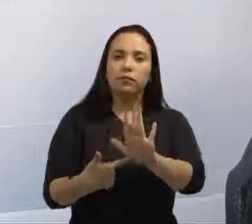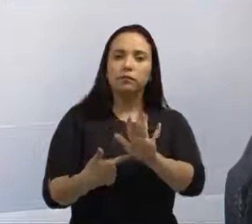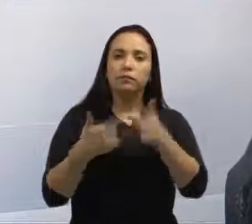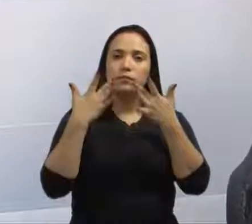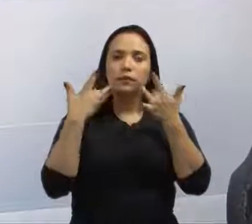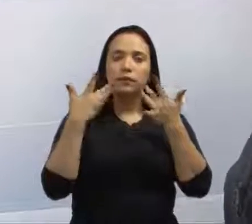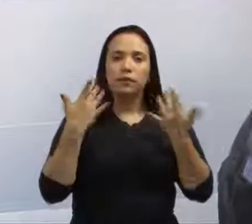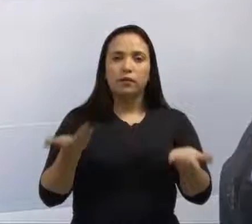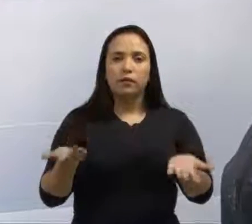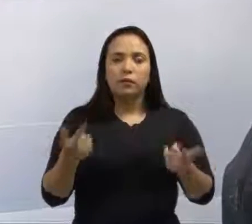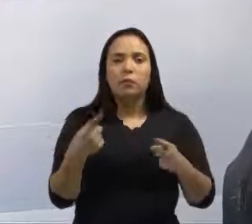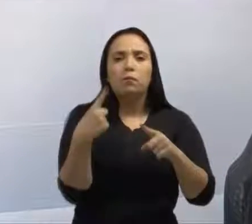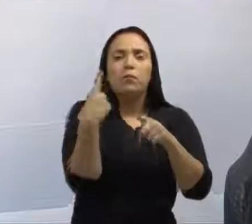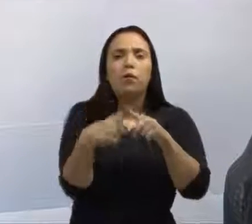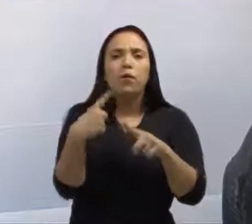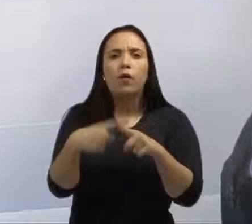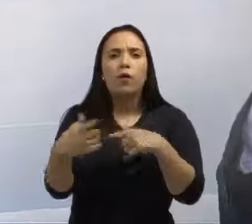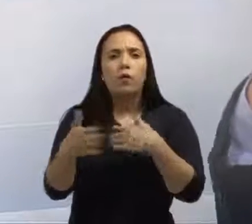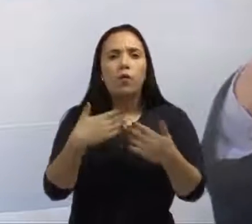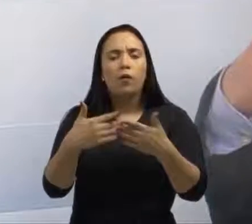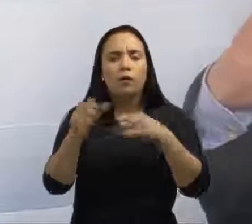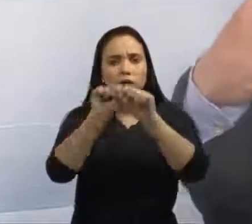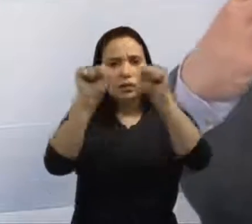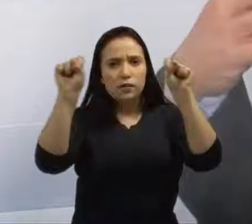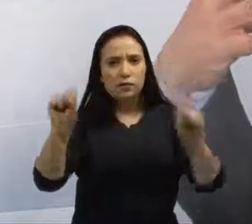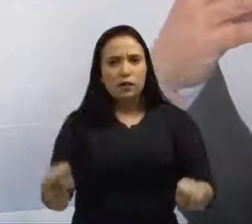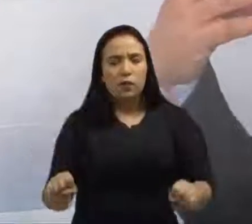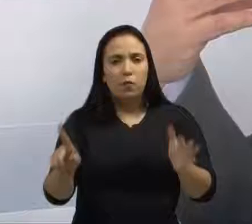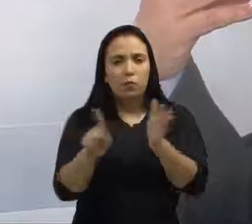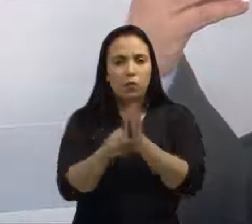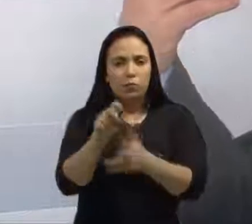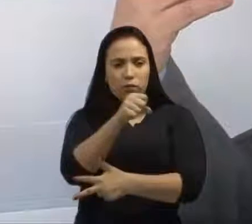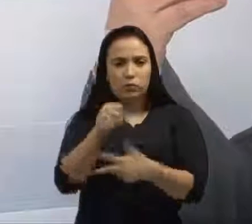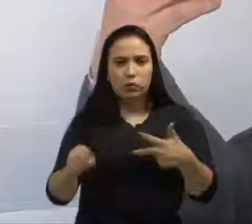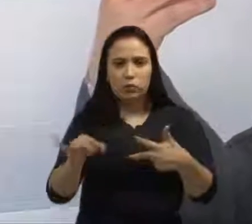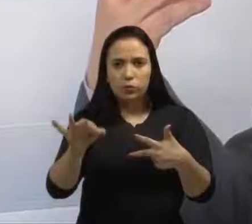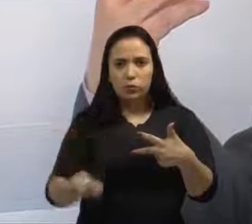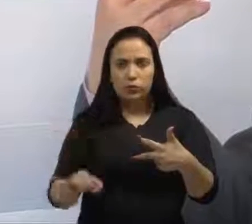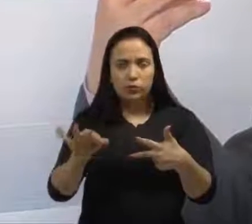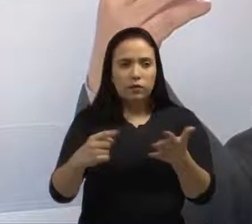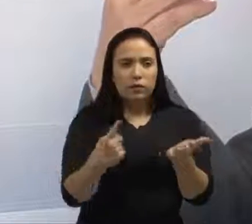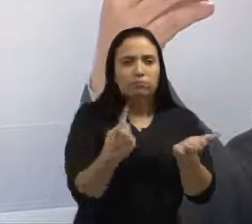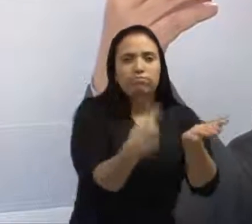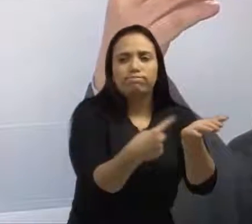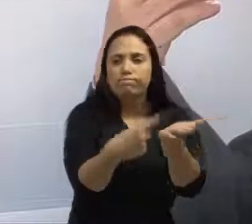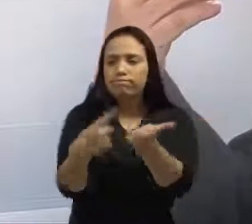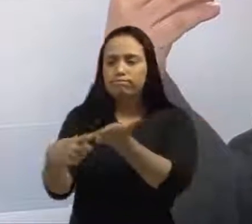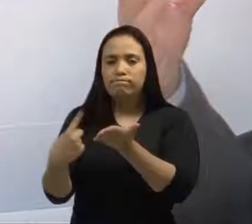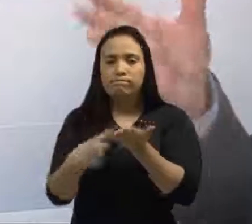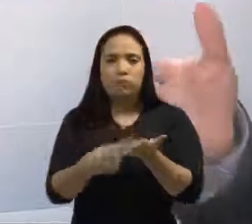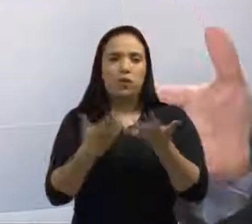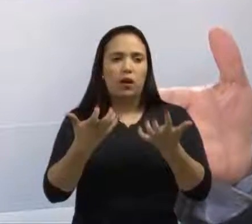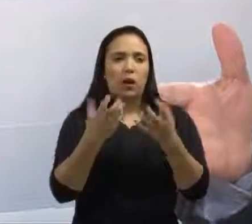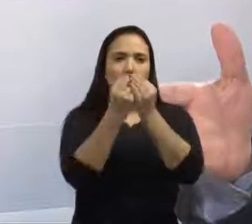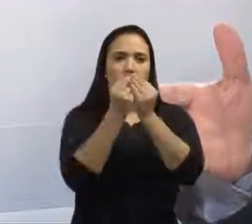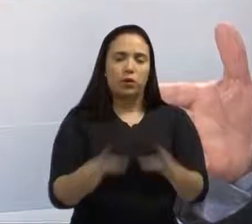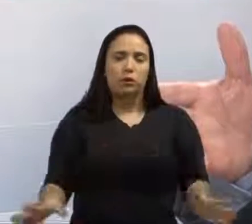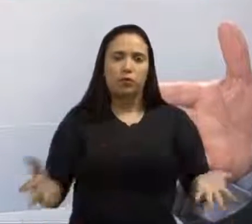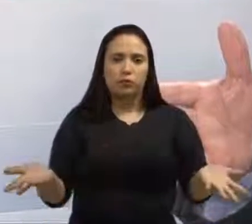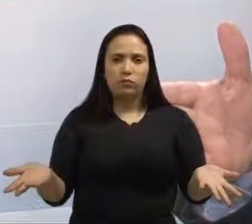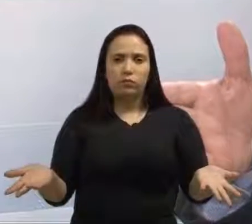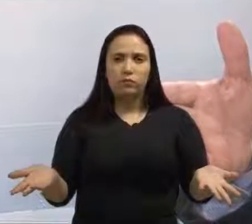Qual? Que todo o sistema jurídico brasileiro se juntou para prejudicá-lo.